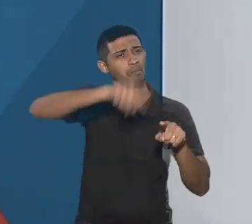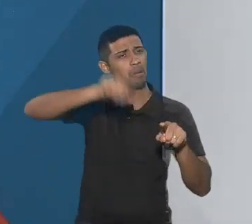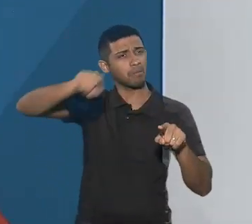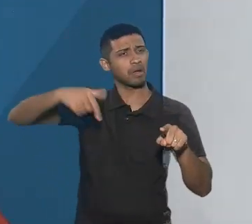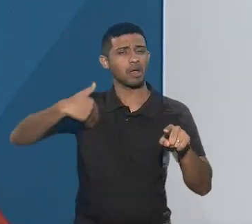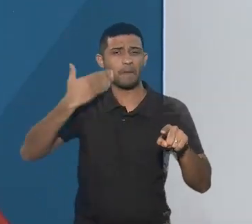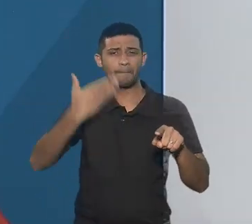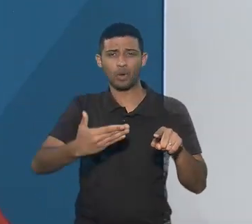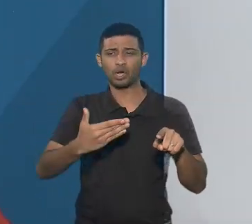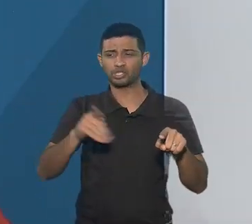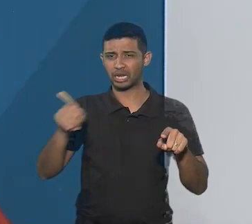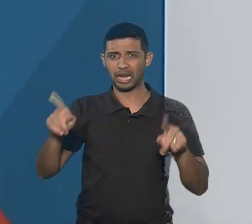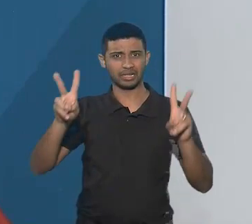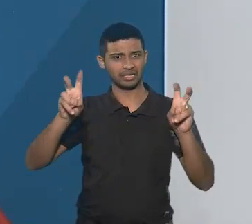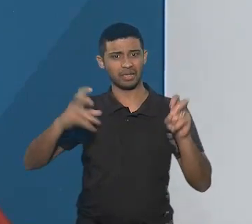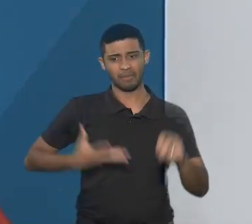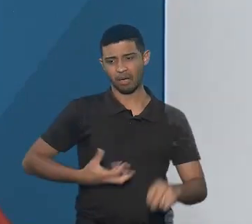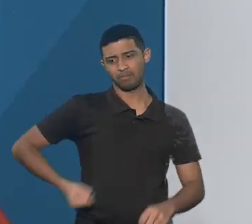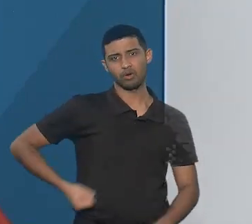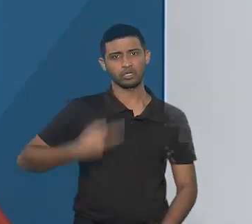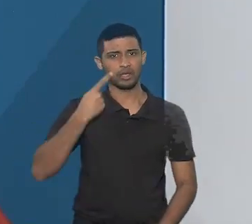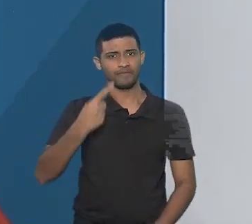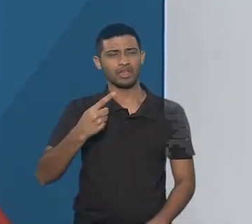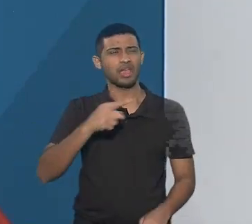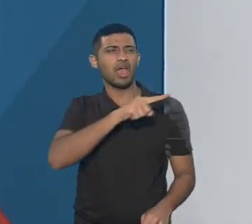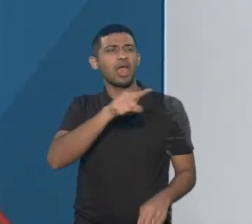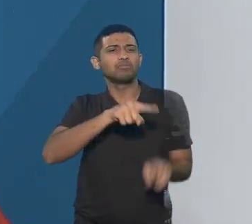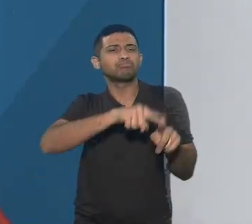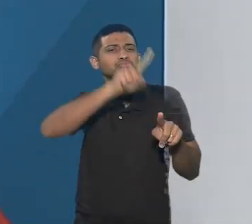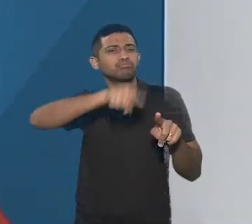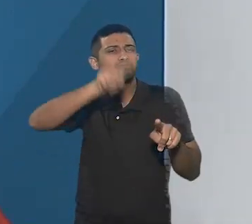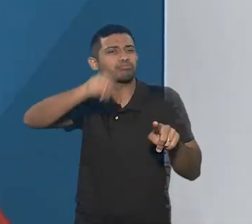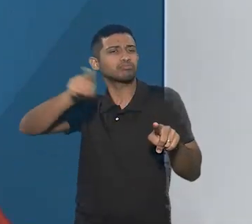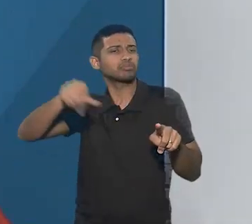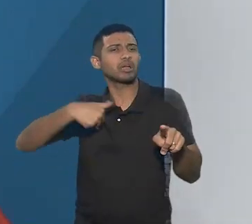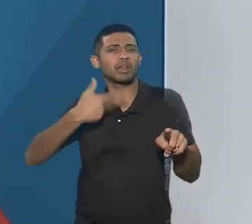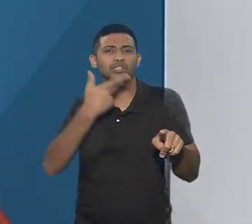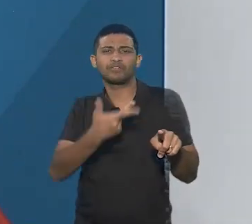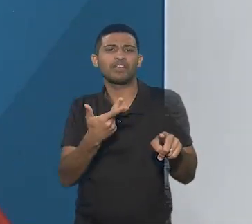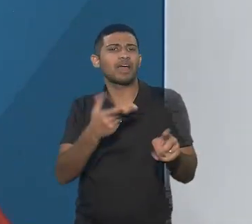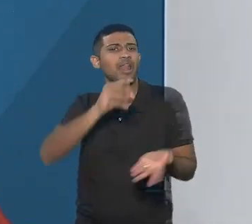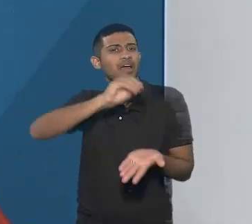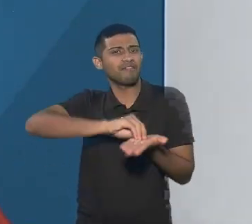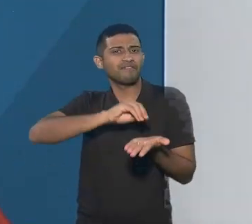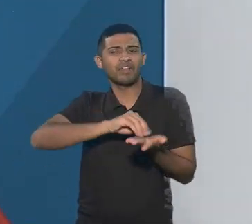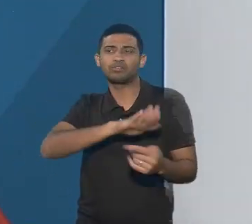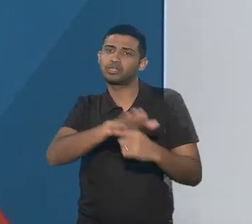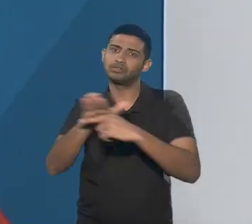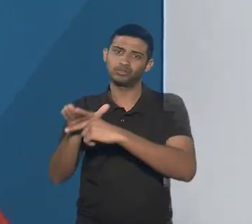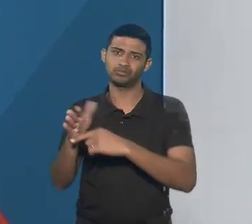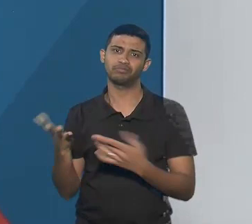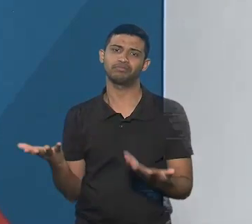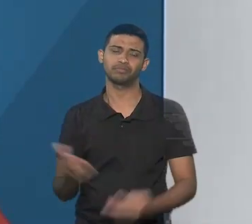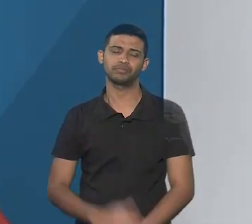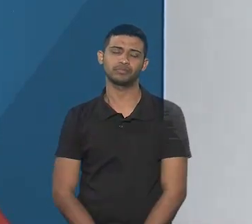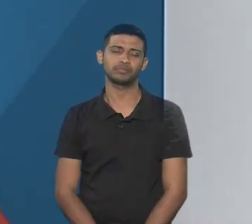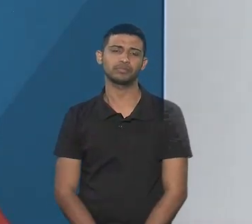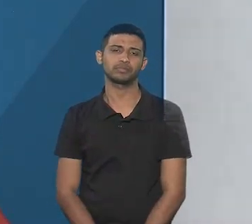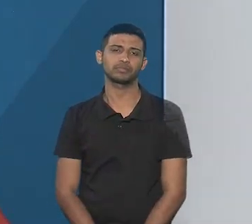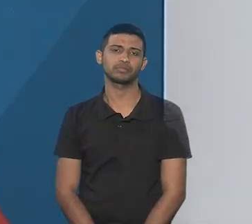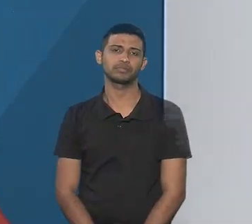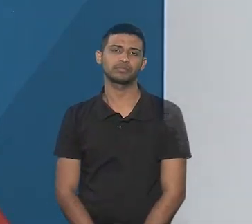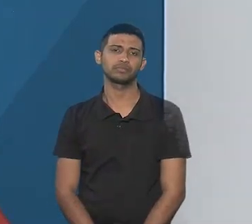se não todas, no que diz respeito ao aborto, são estatísticas que não têm amparo na